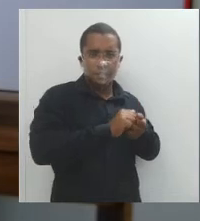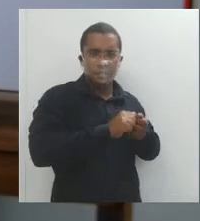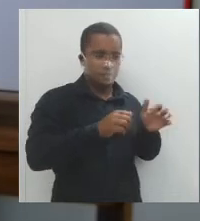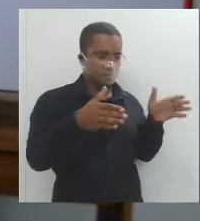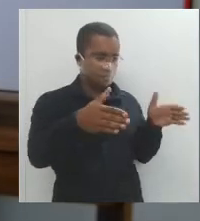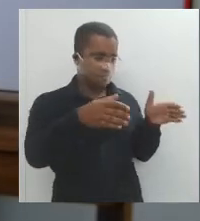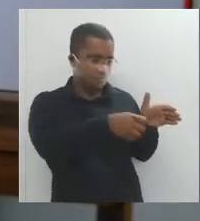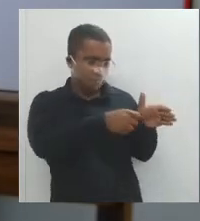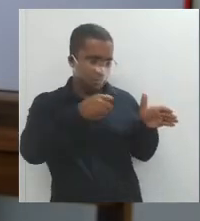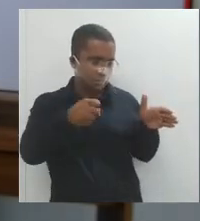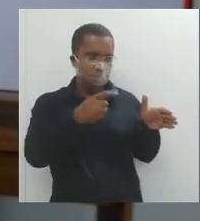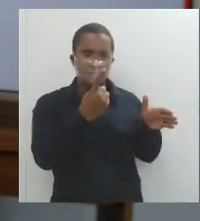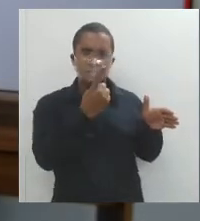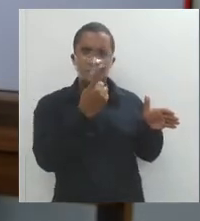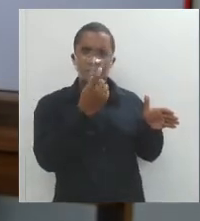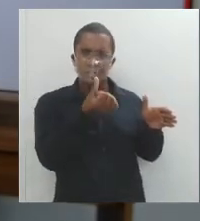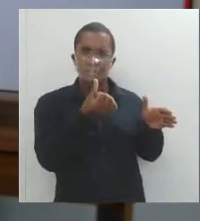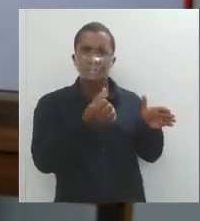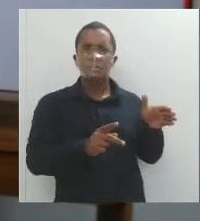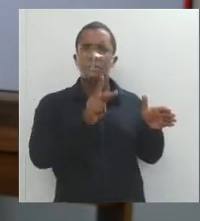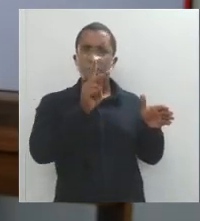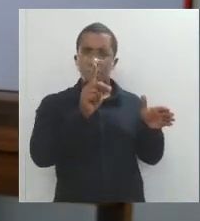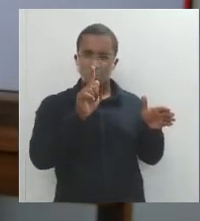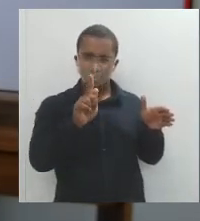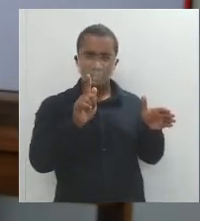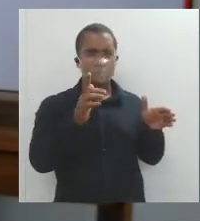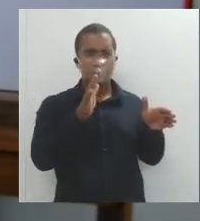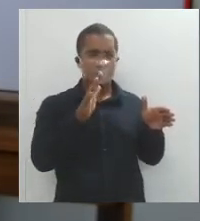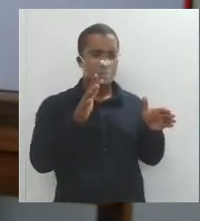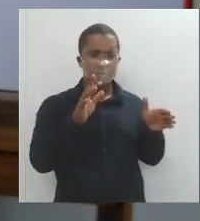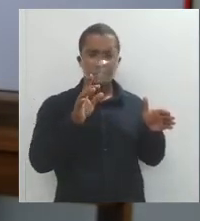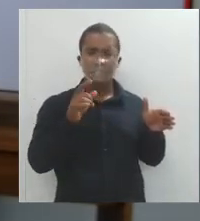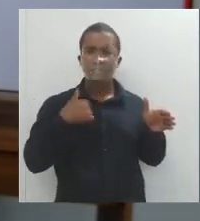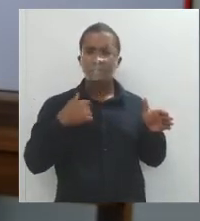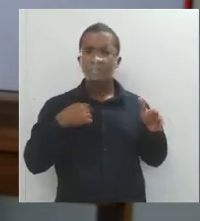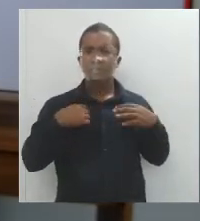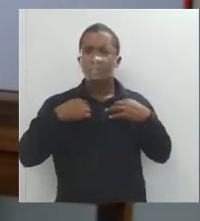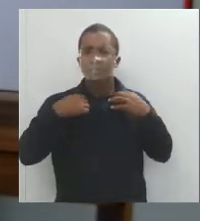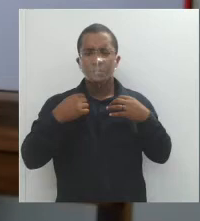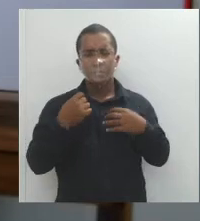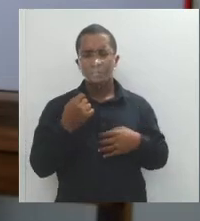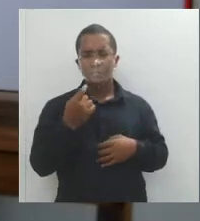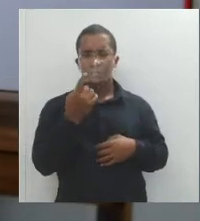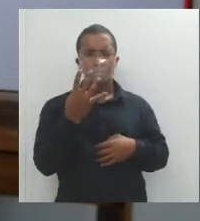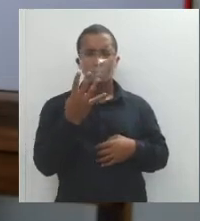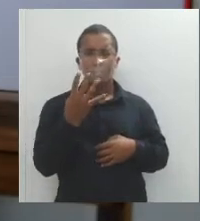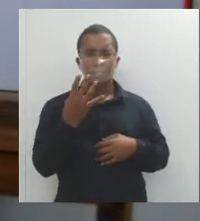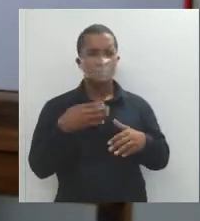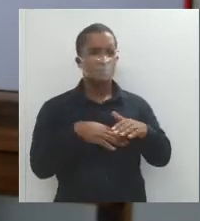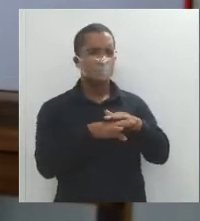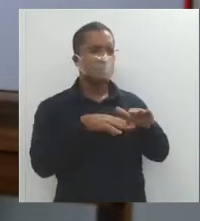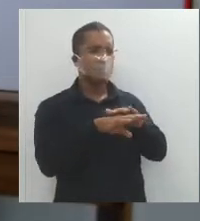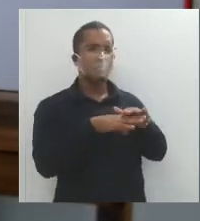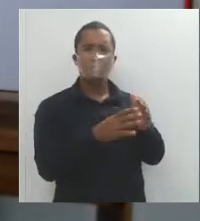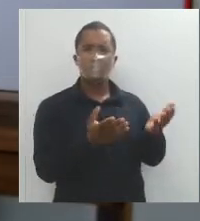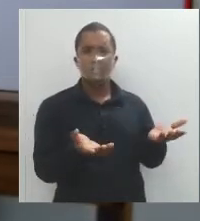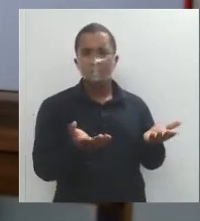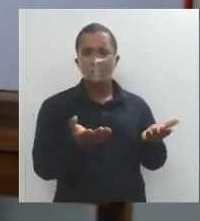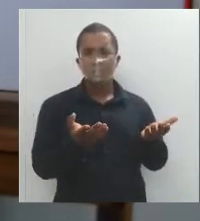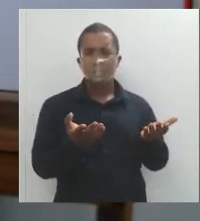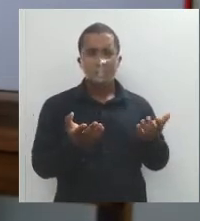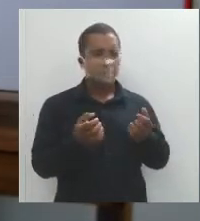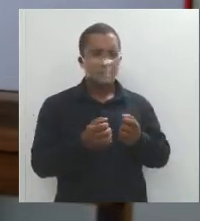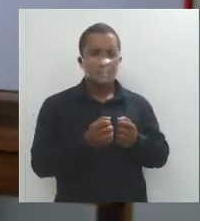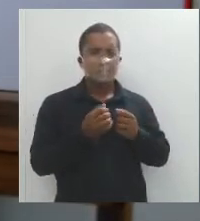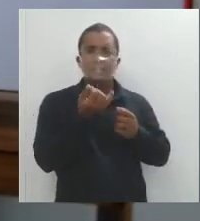16 quilos, onde eu só lavo 4 quilos de roupa. Então, eu vou comprar uma máquina de 16 quilos, ela tem mais potência. Eu vou gastar